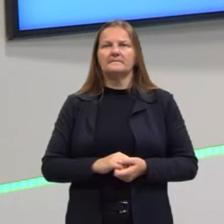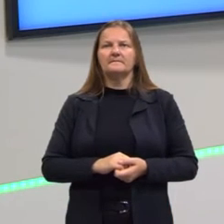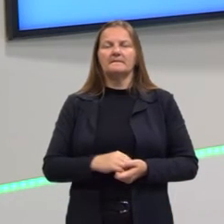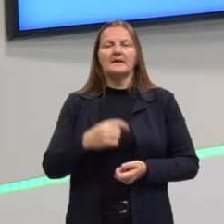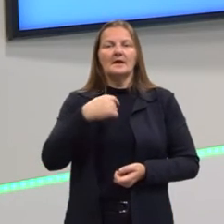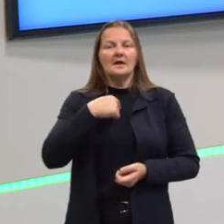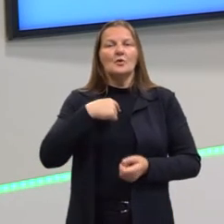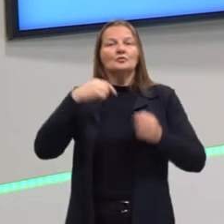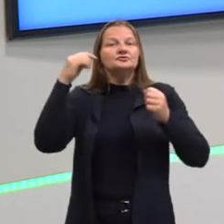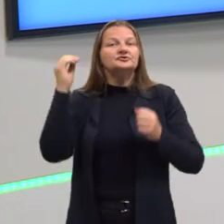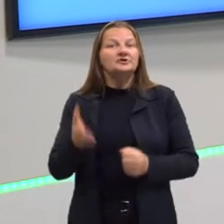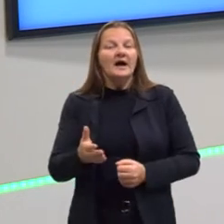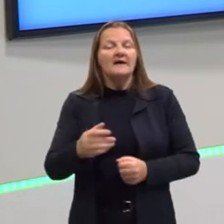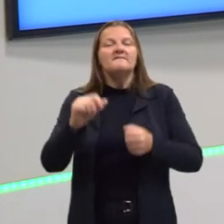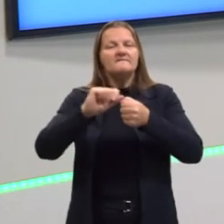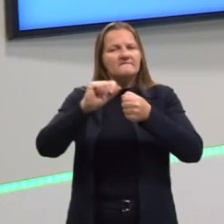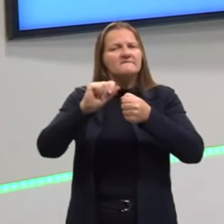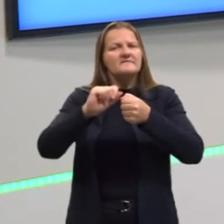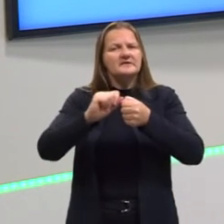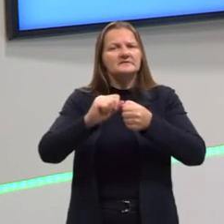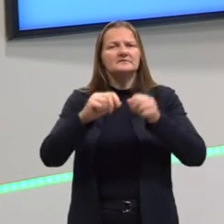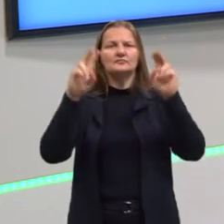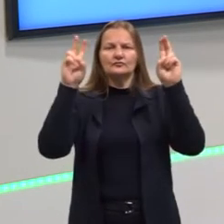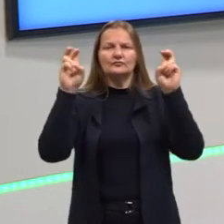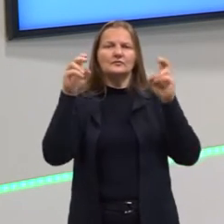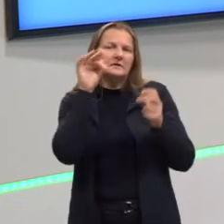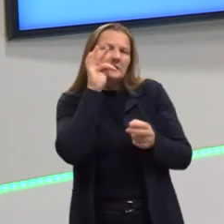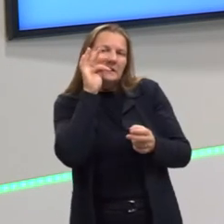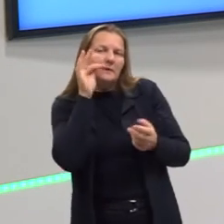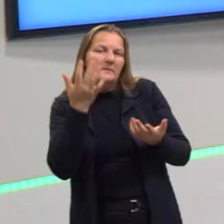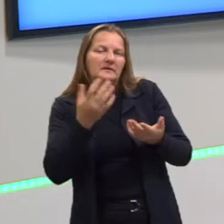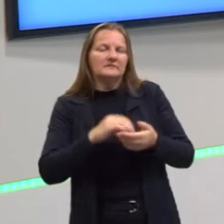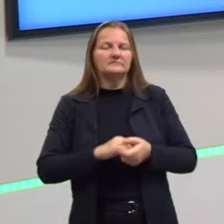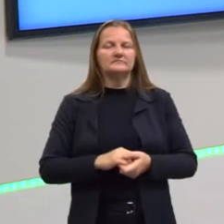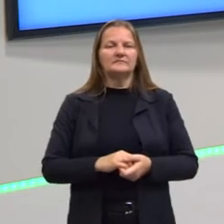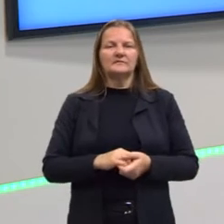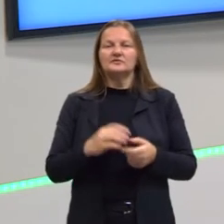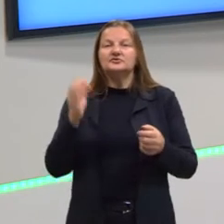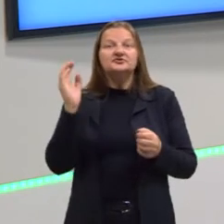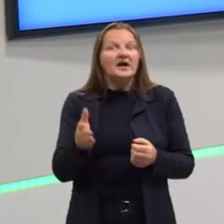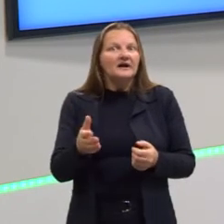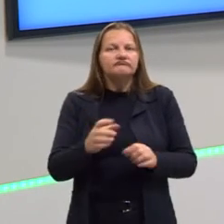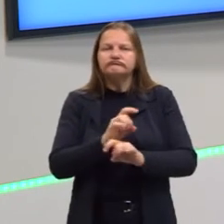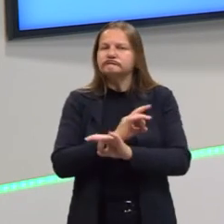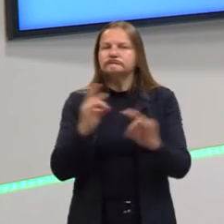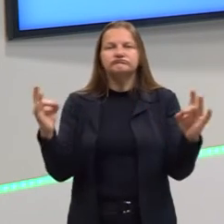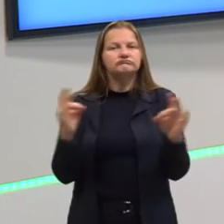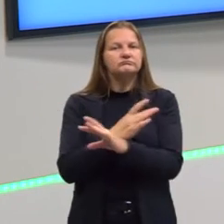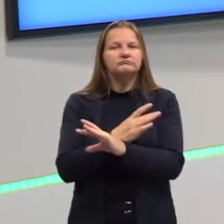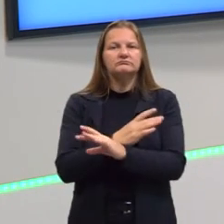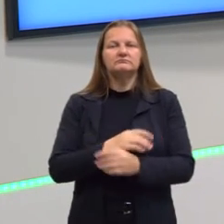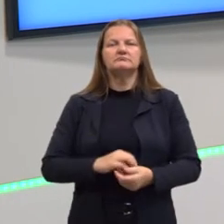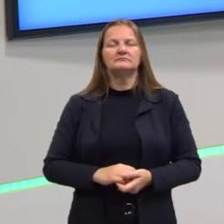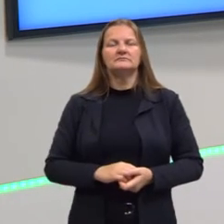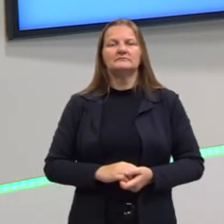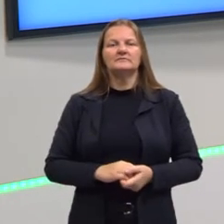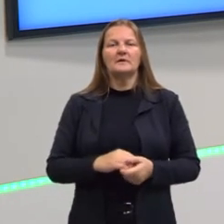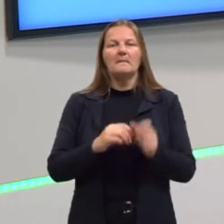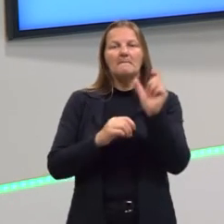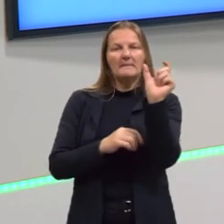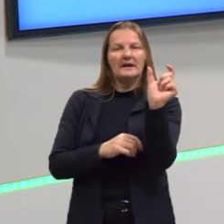eu já fiz esse tema Tá certo então o ao Harry aparece ele